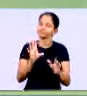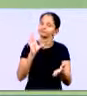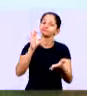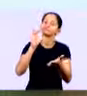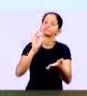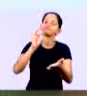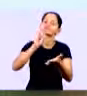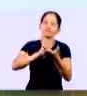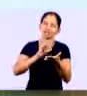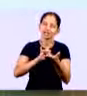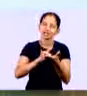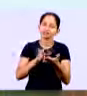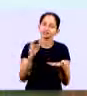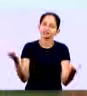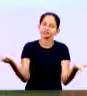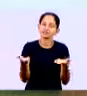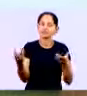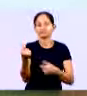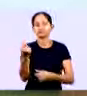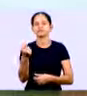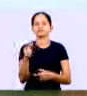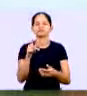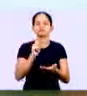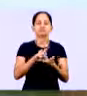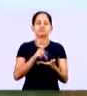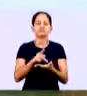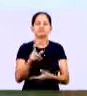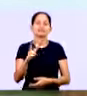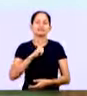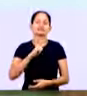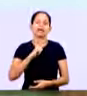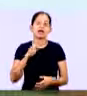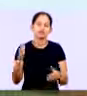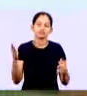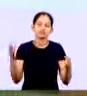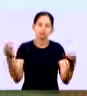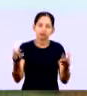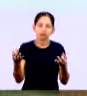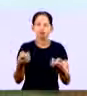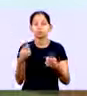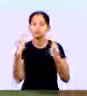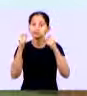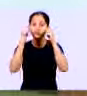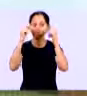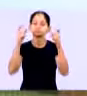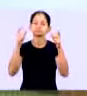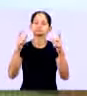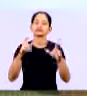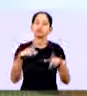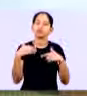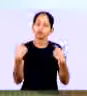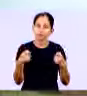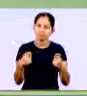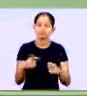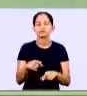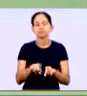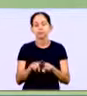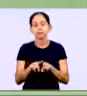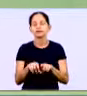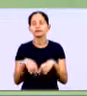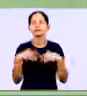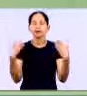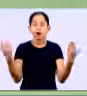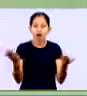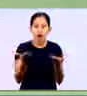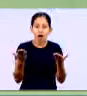fato, parte do processo financeiro da empresa. É um dado muito importante que a gente precisa estar atento a isso, tá? Bom, e nós vamos